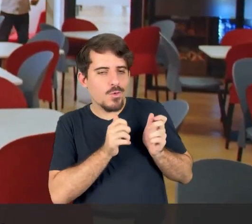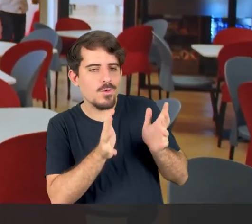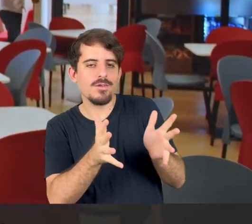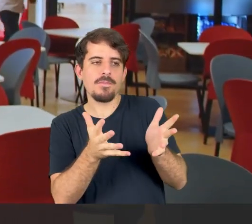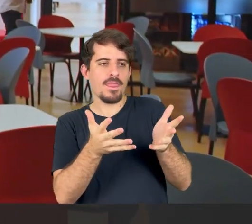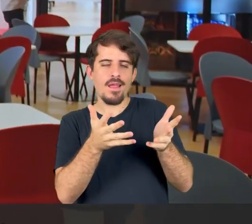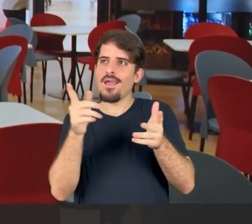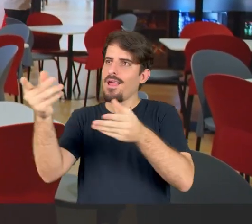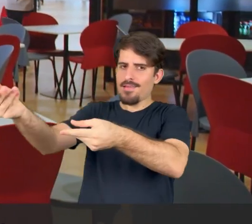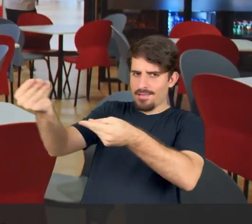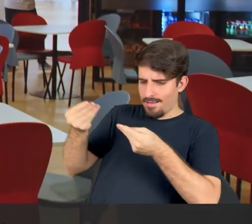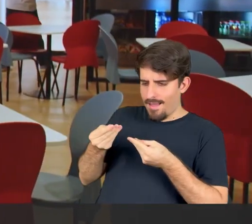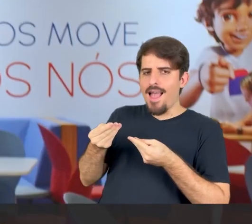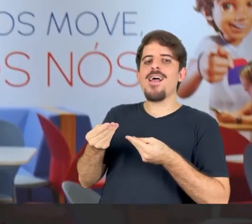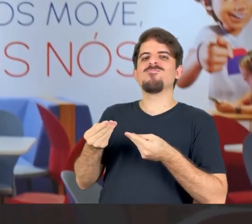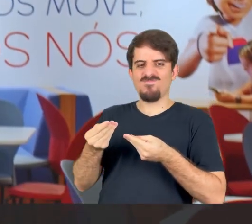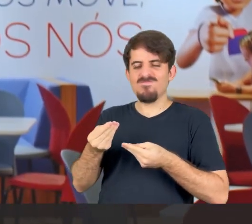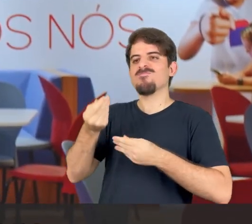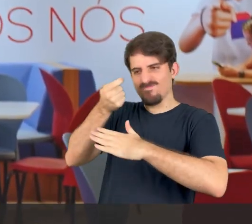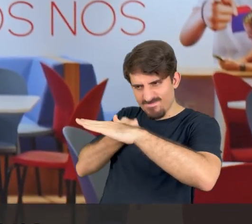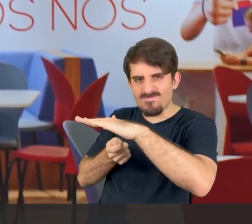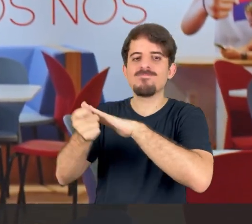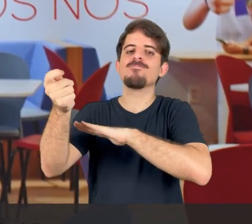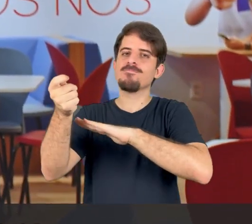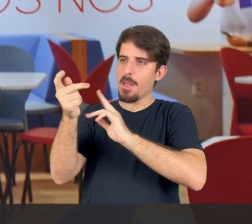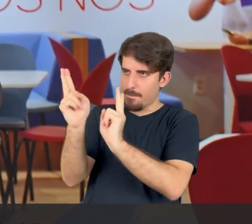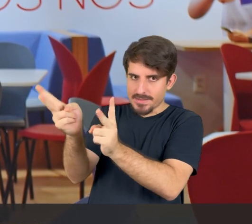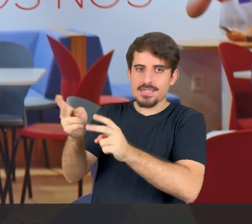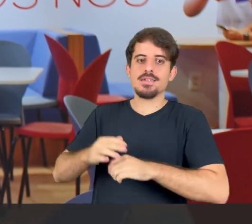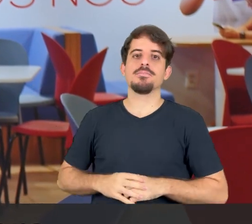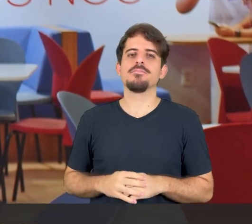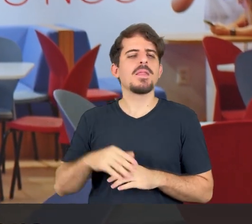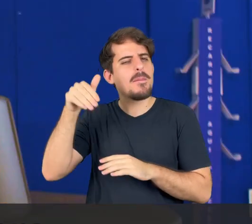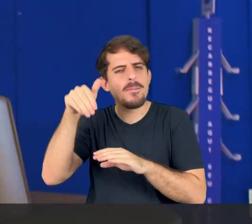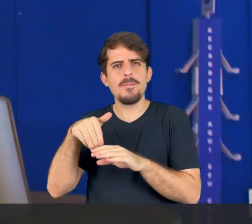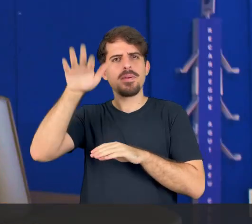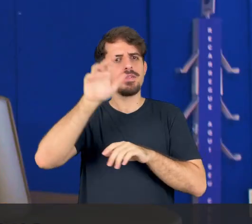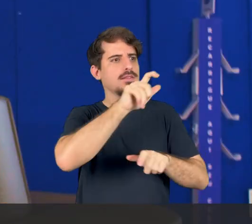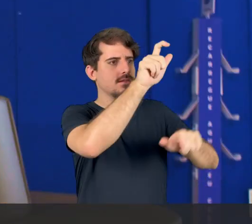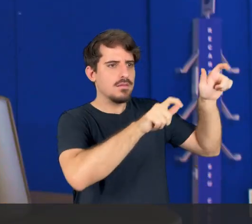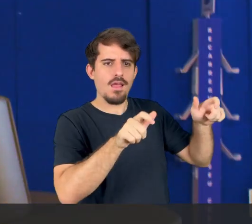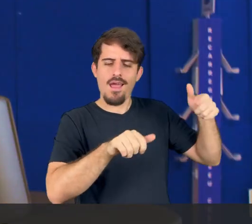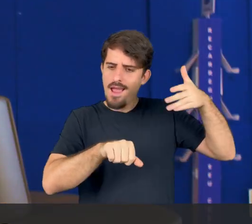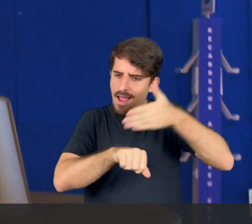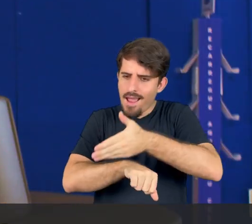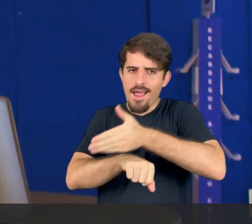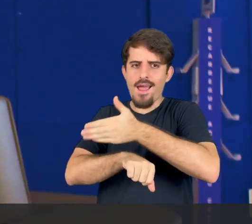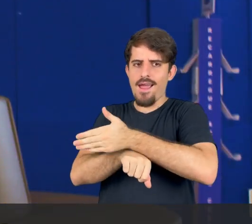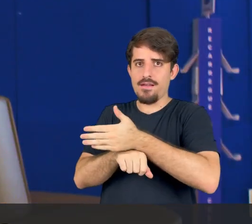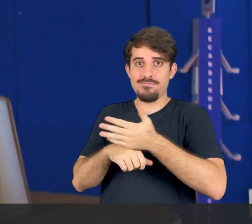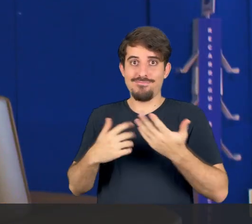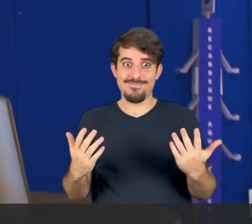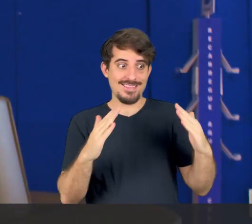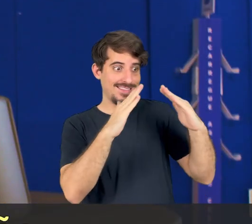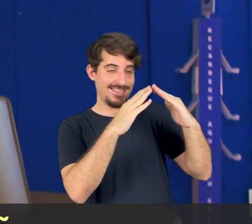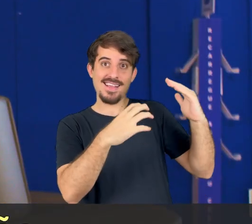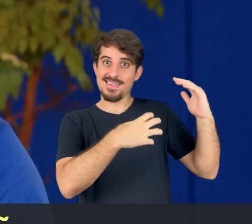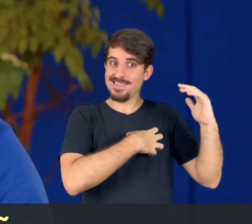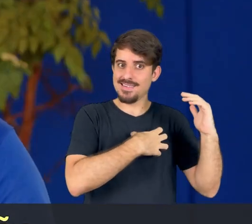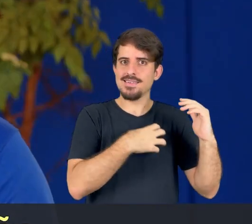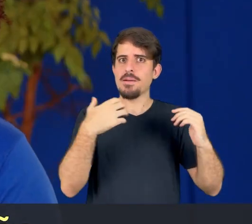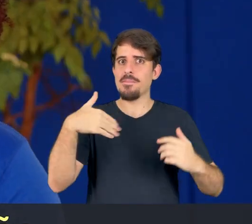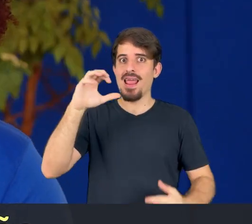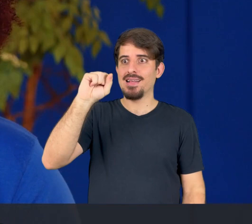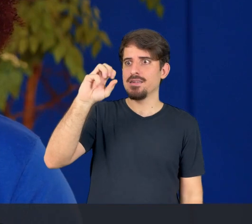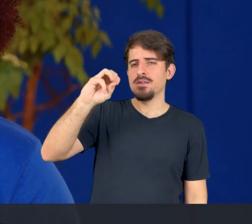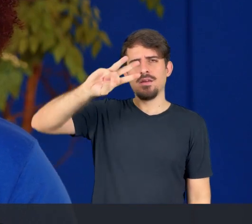essa atitude de trazer investimento mesmo para que mais pessoas tenham acesso. Então, em